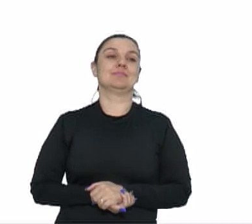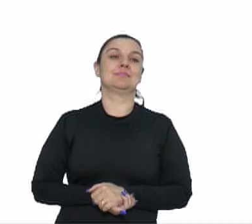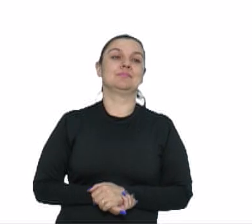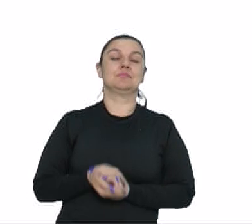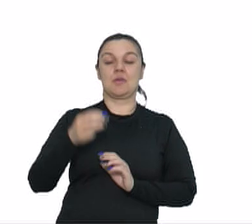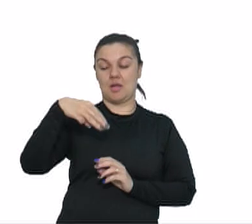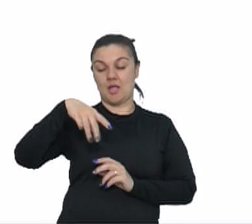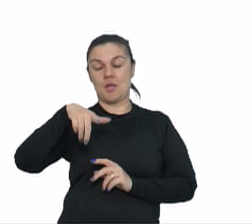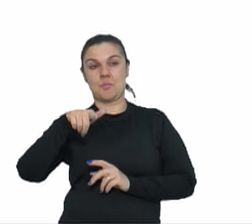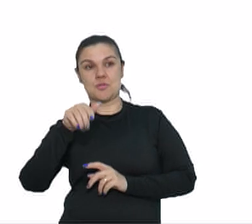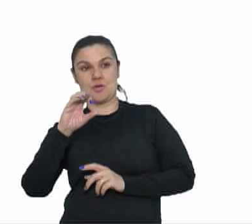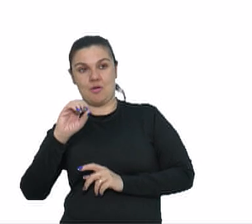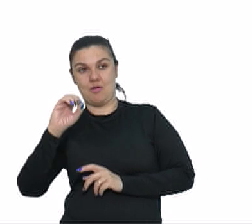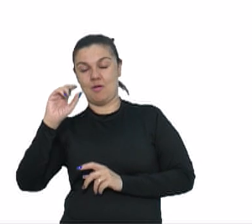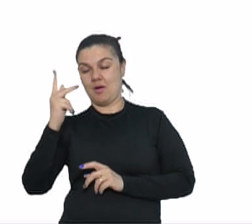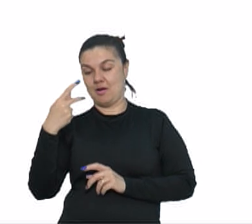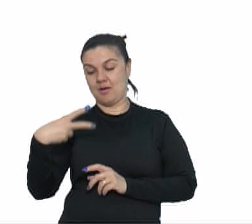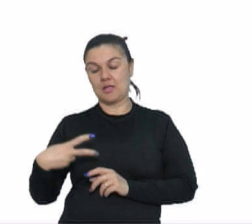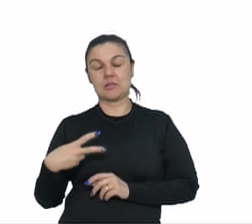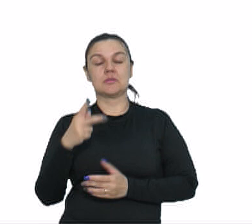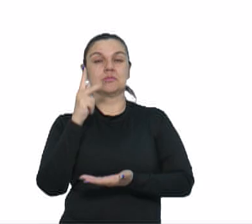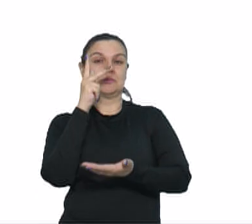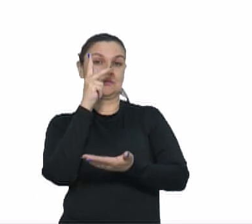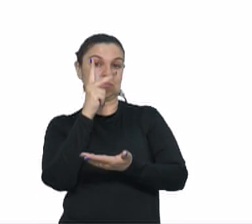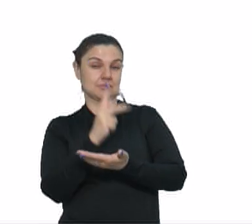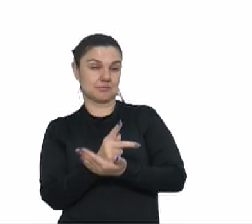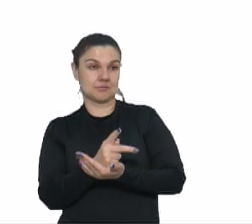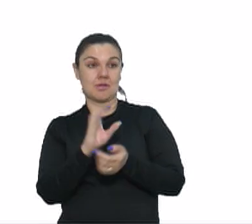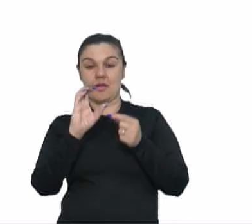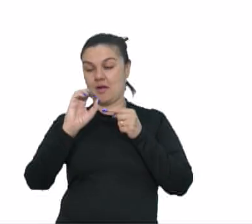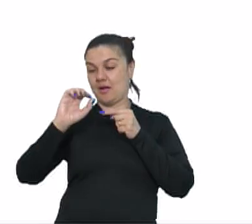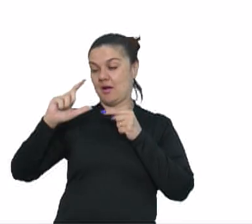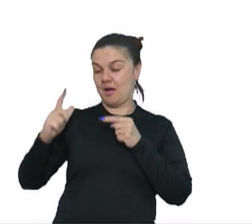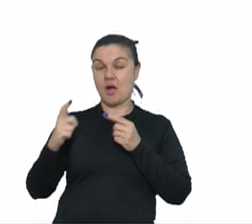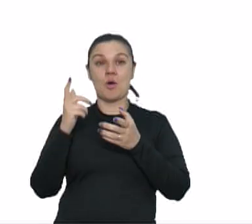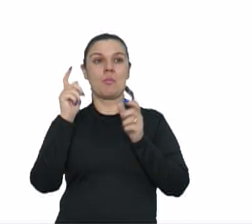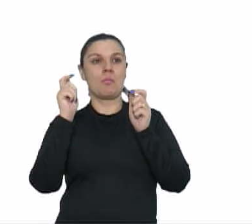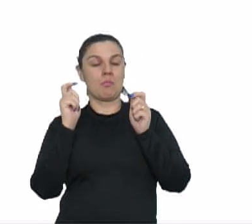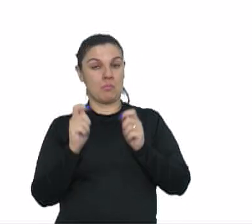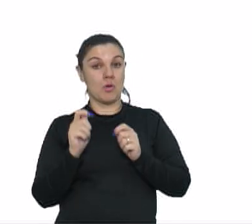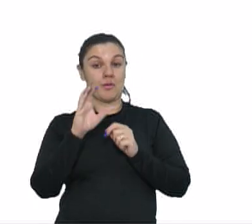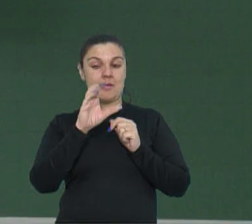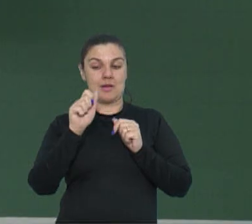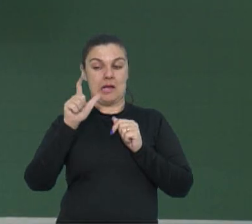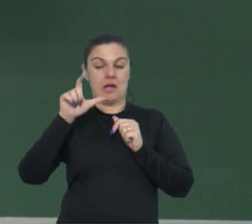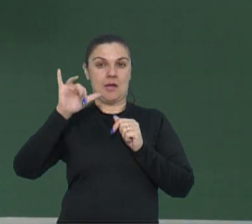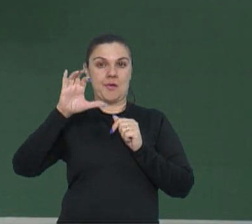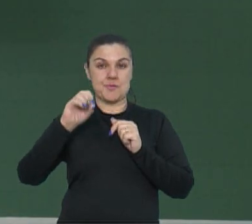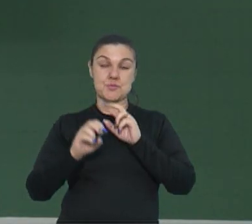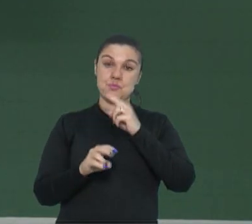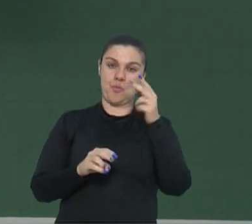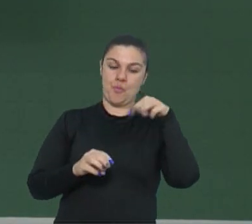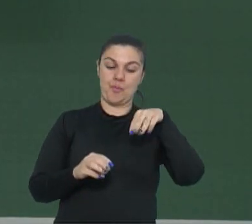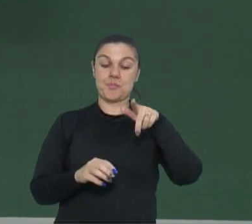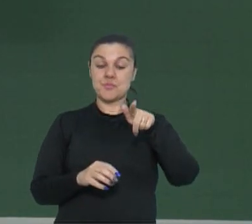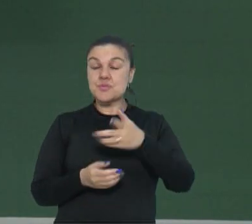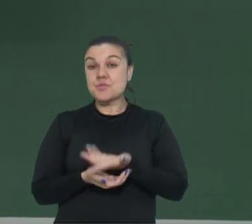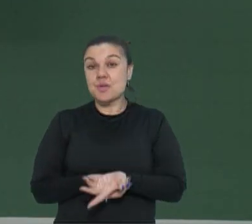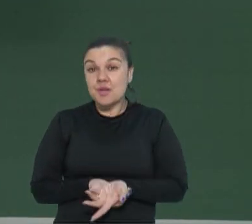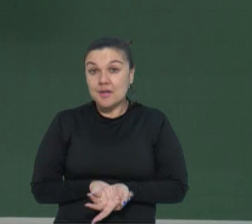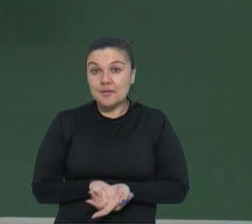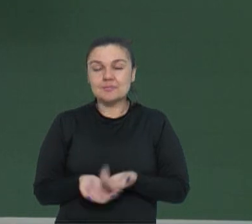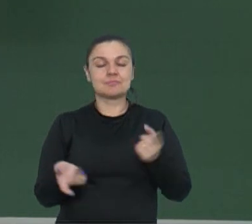de magnésio, mesma coisa, porque o cal ele pode ser um cal com cálcio ou pode ser um cal com magnésio.